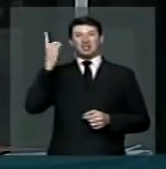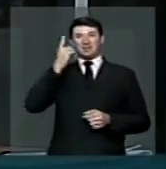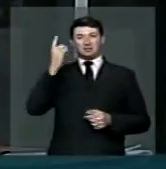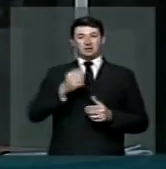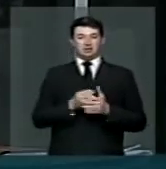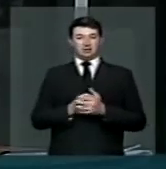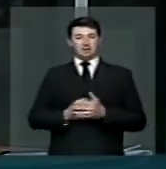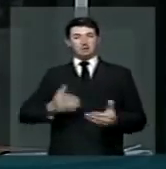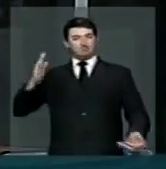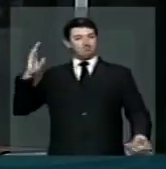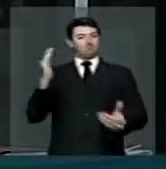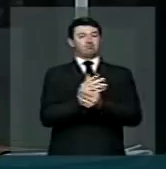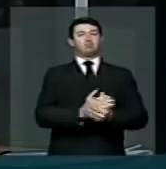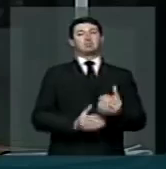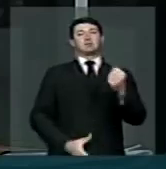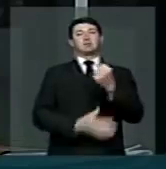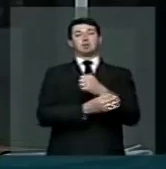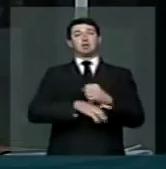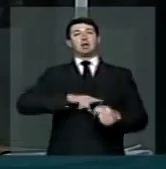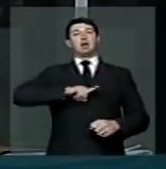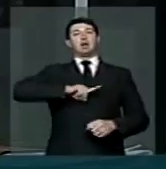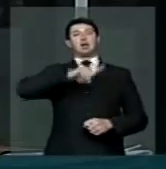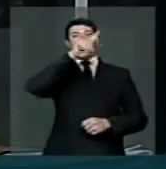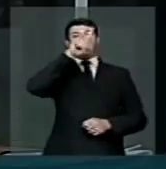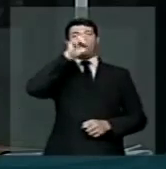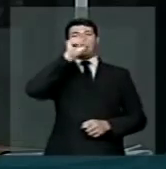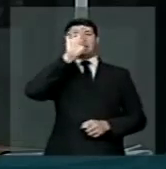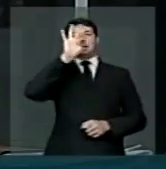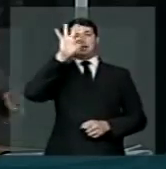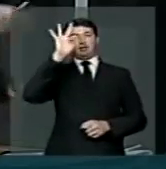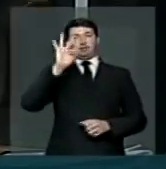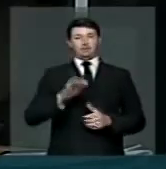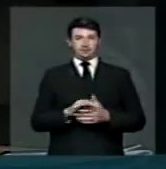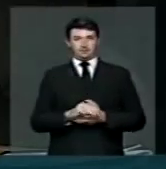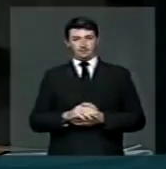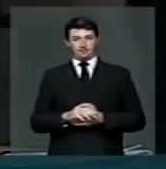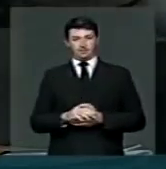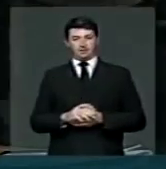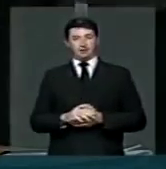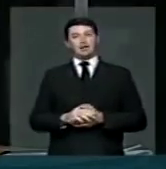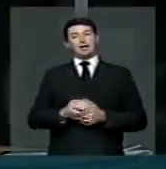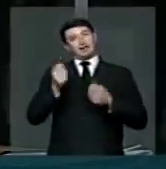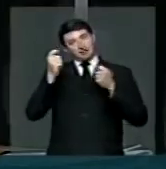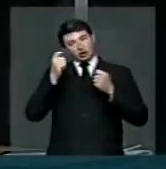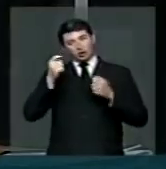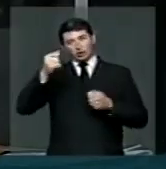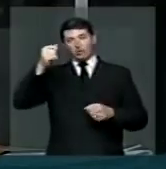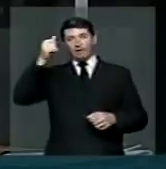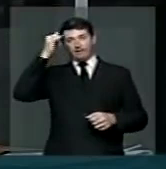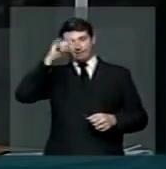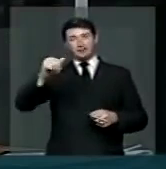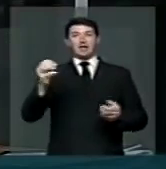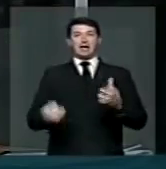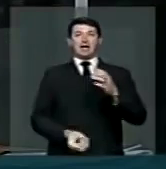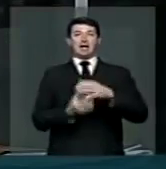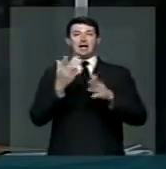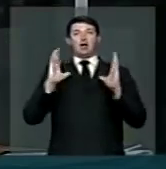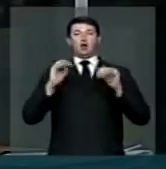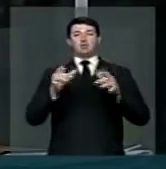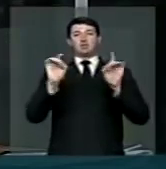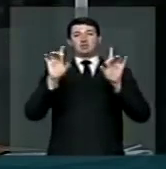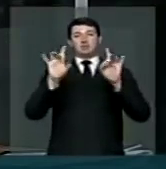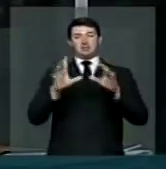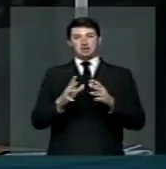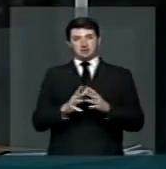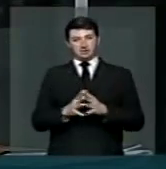com um mandado de segurança no Supremo Tribunal Federal. Tentamos impedir a instalação da comissão